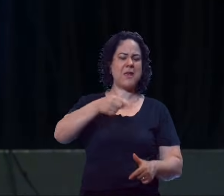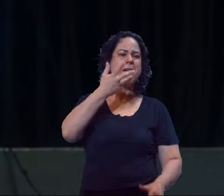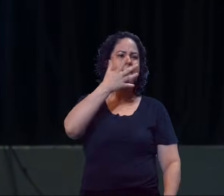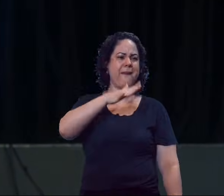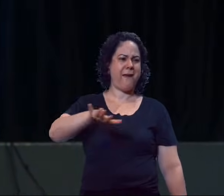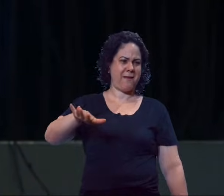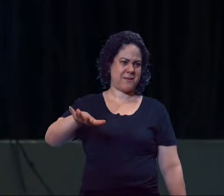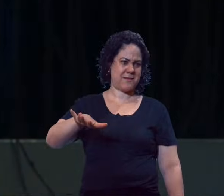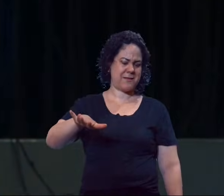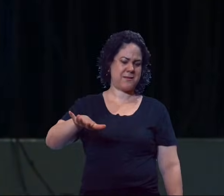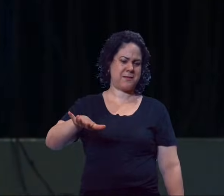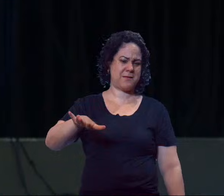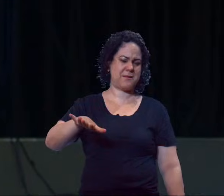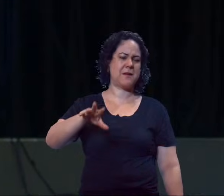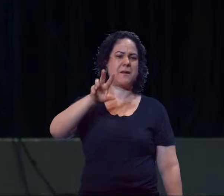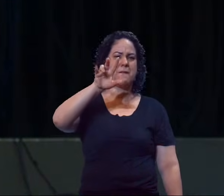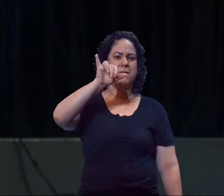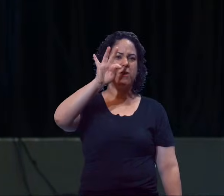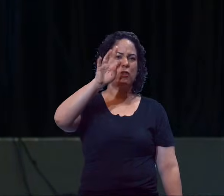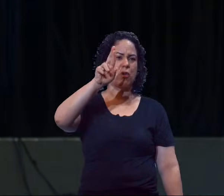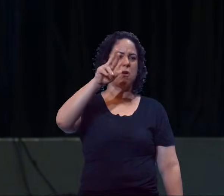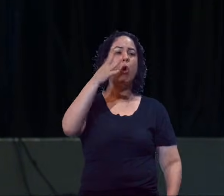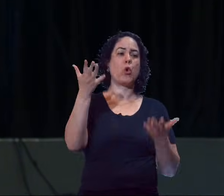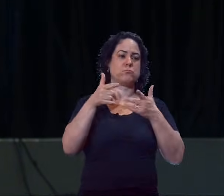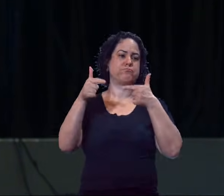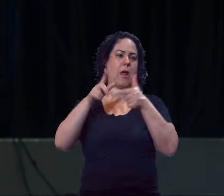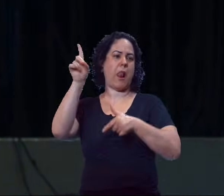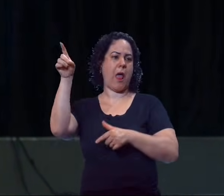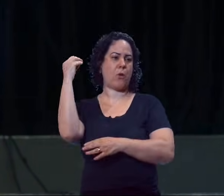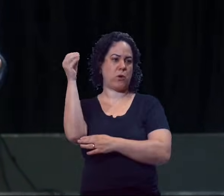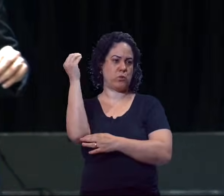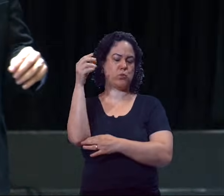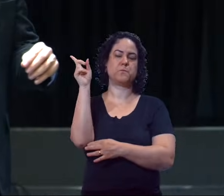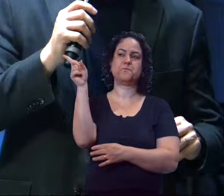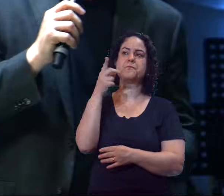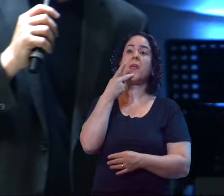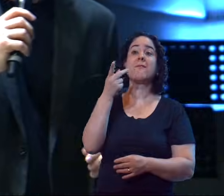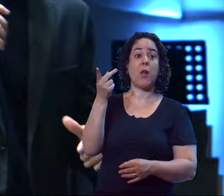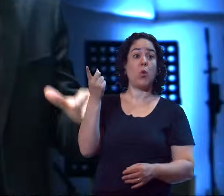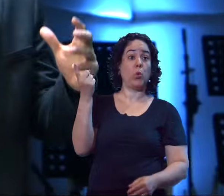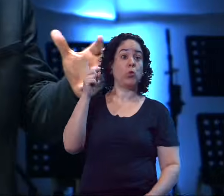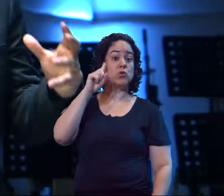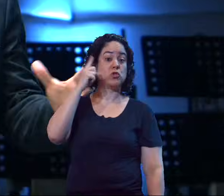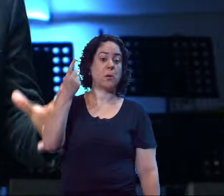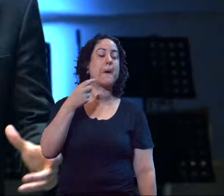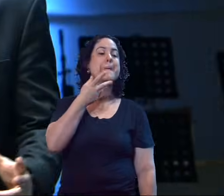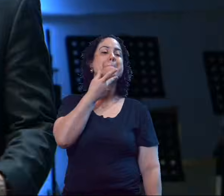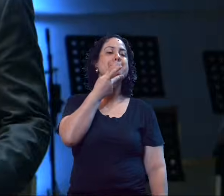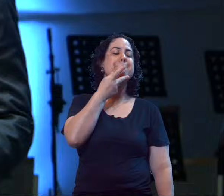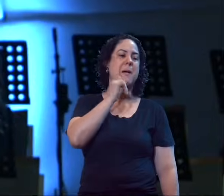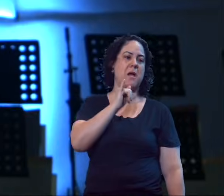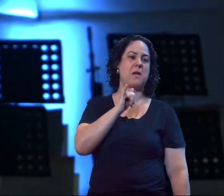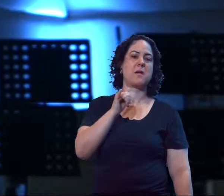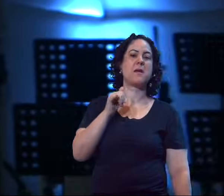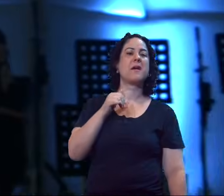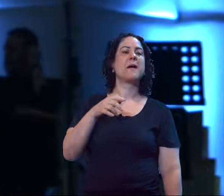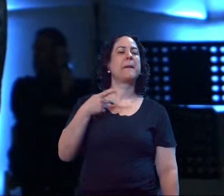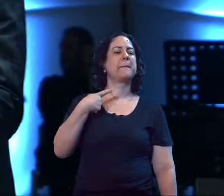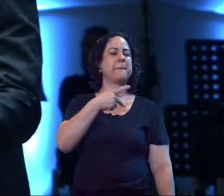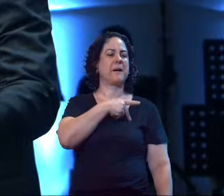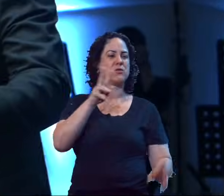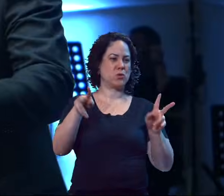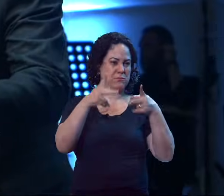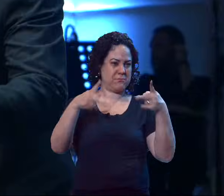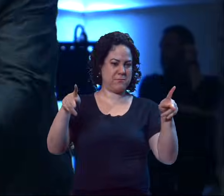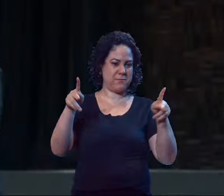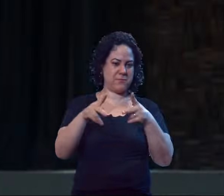Infantil, hoje ele está lá no Rio Grande do Sul. Um dia ele me contou que o pai dele, o Paulo Davi, deu para